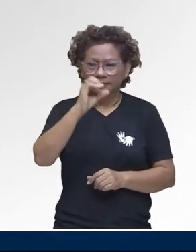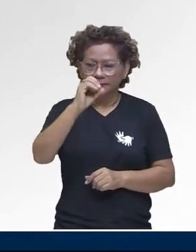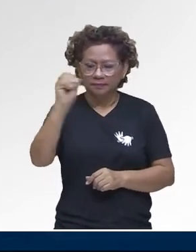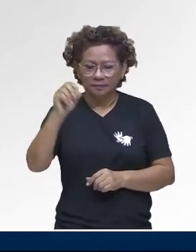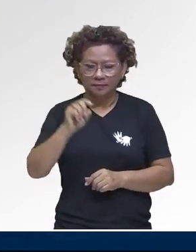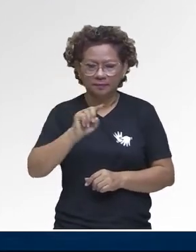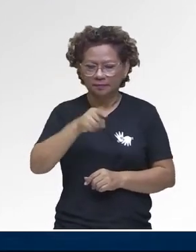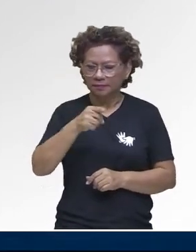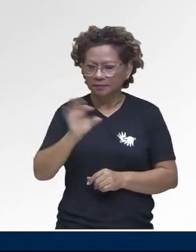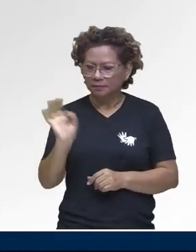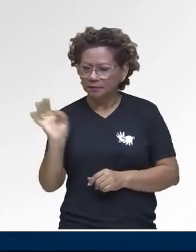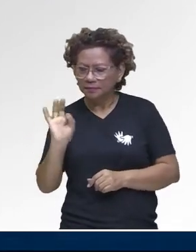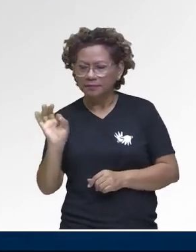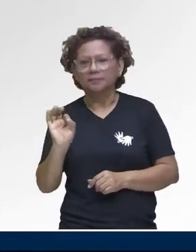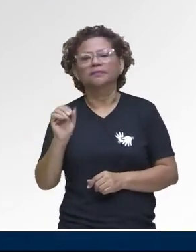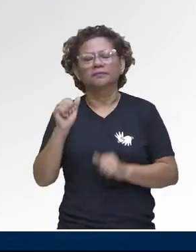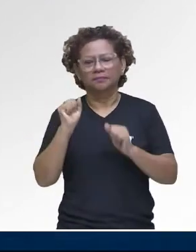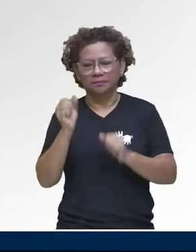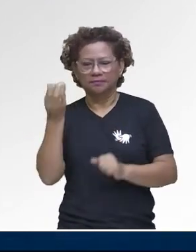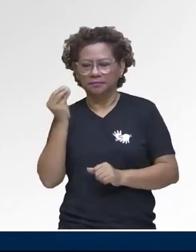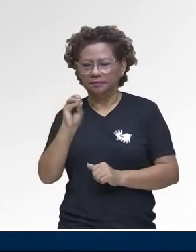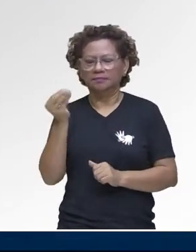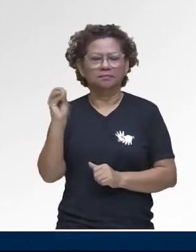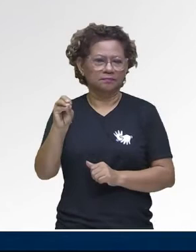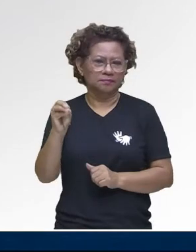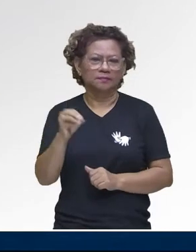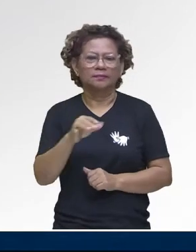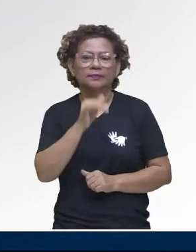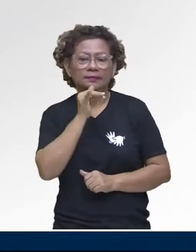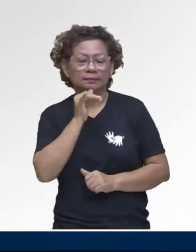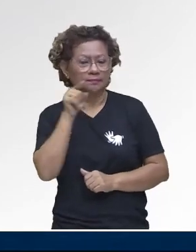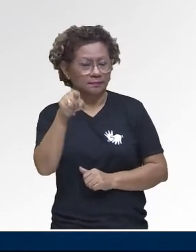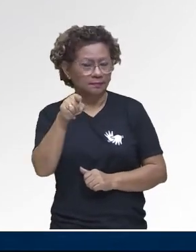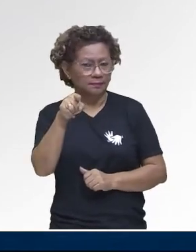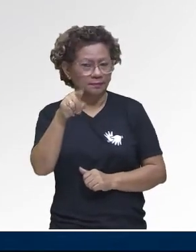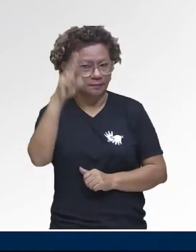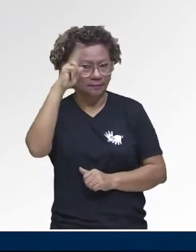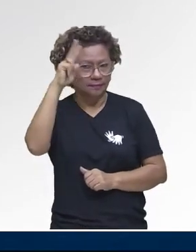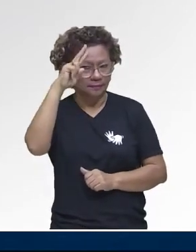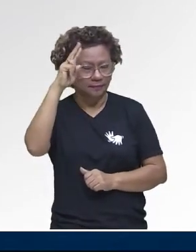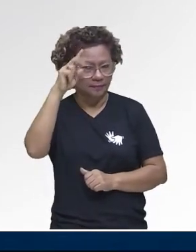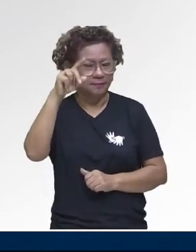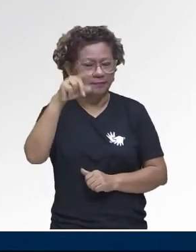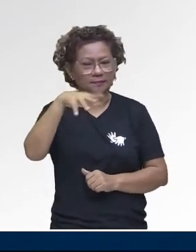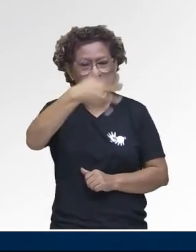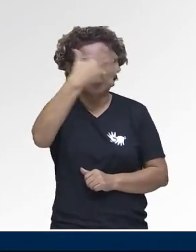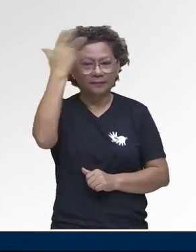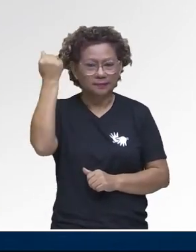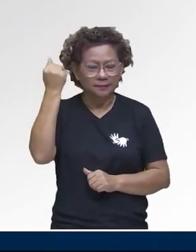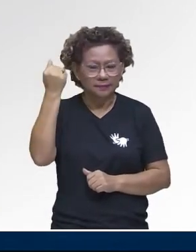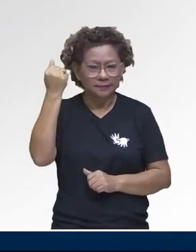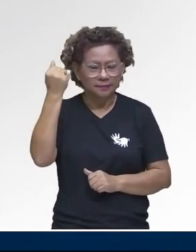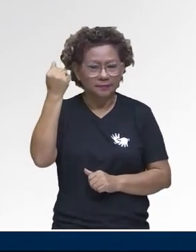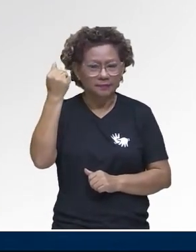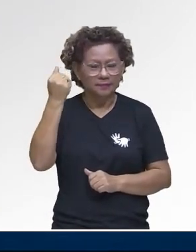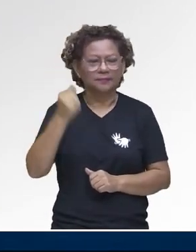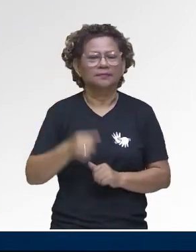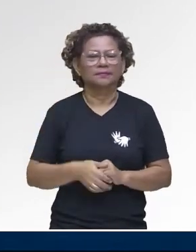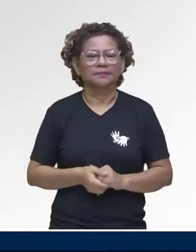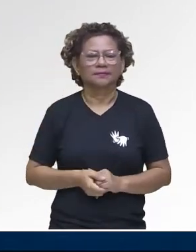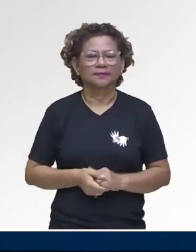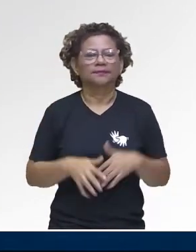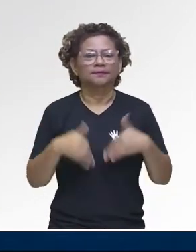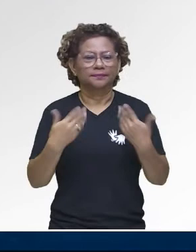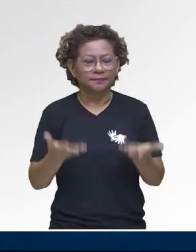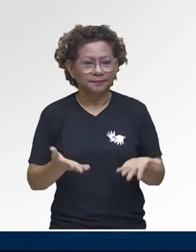decimais. Então, vou mostrar para vocês um exemplo para que vocês não se esqueçam. Olha só o que a gente está falando aqui. Nós